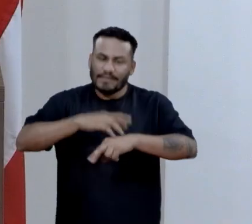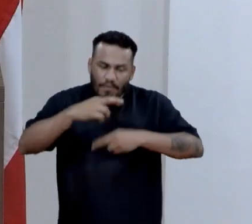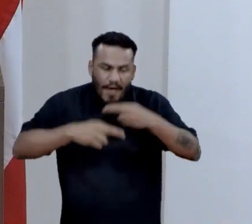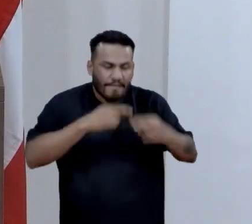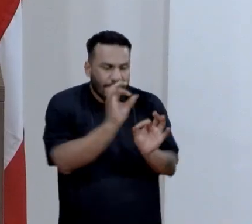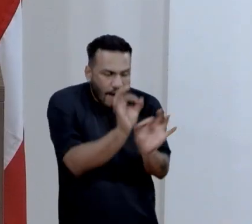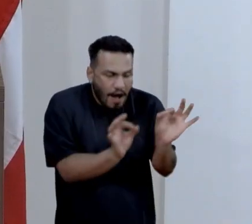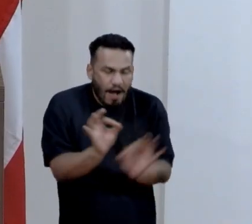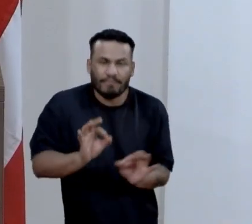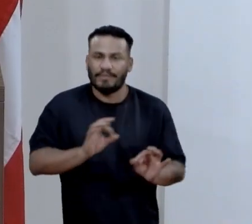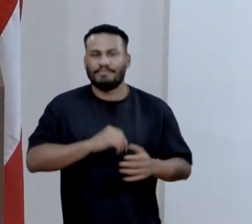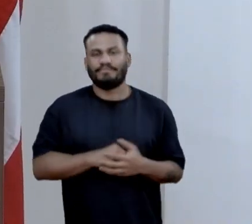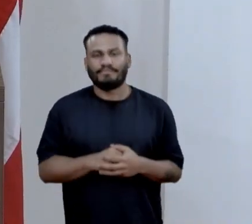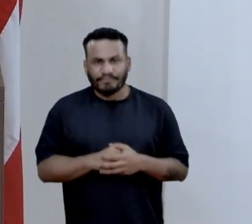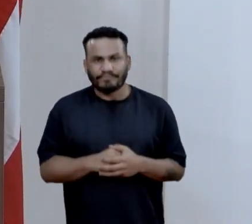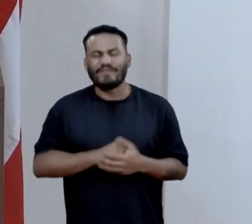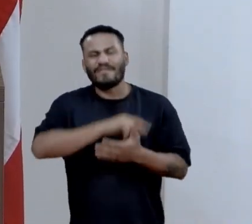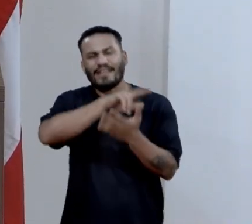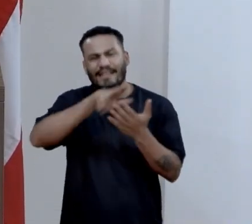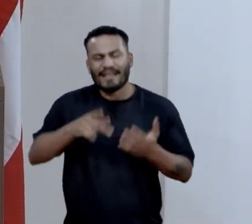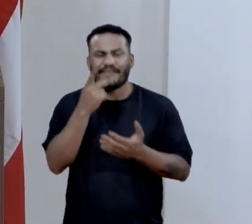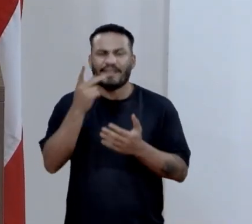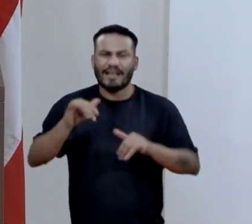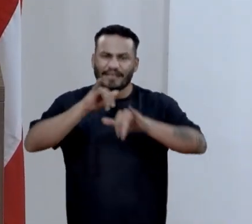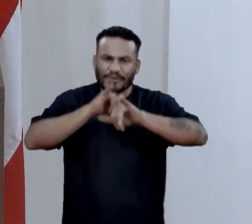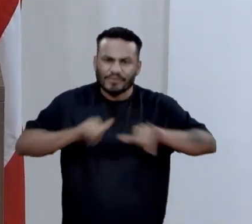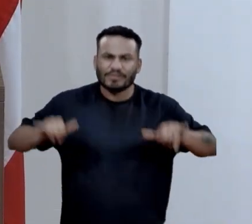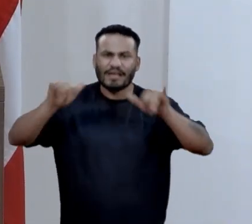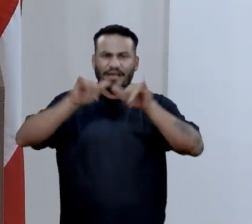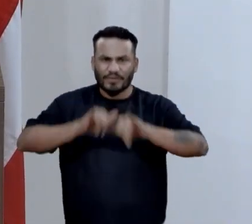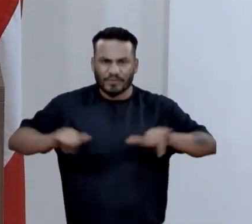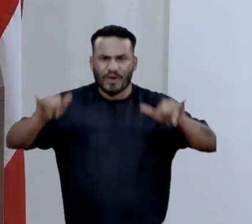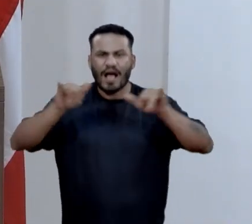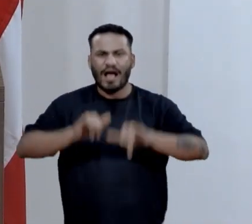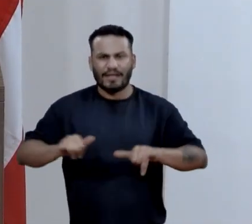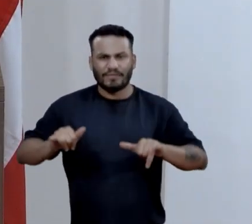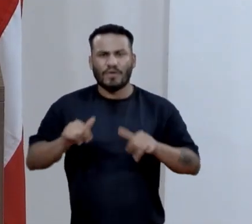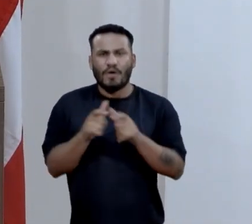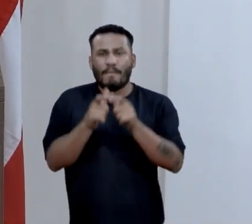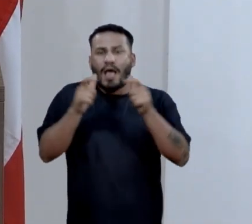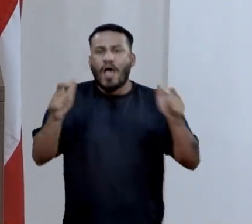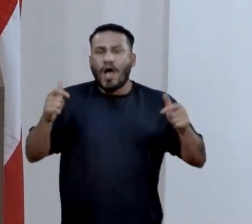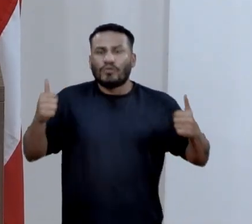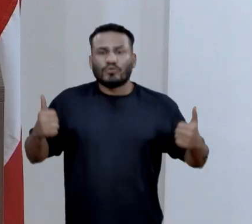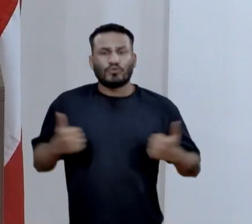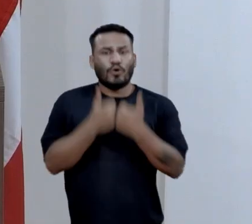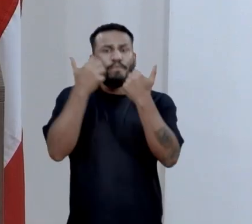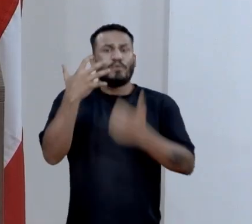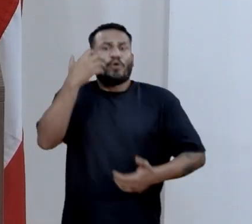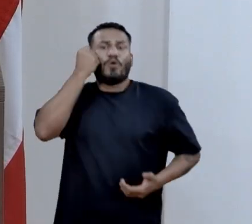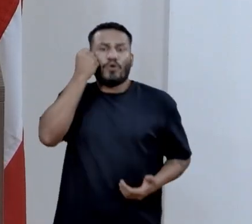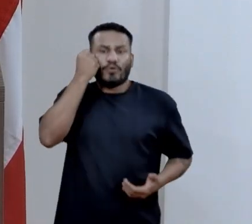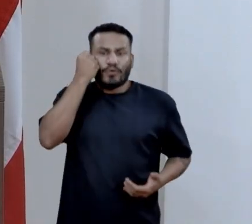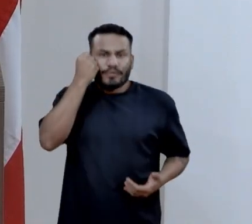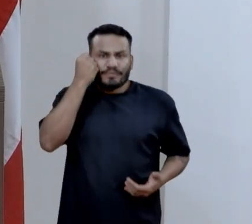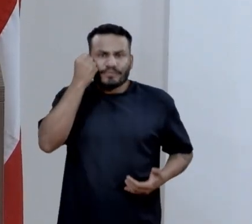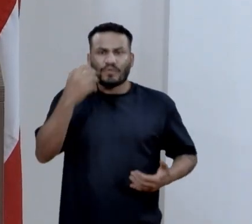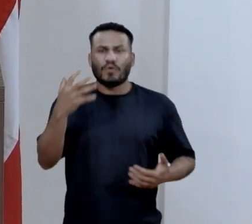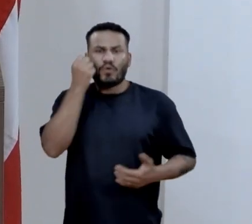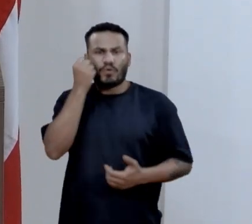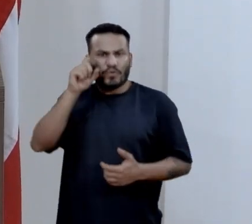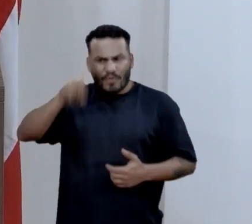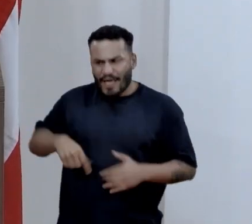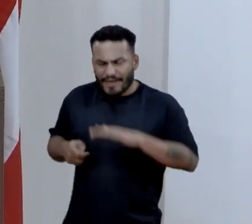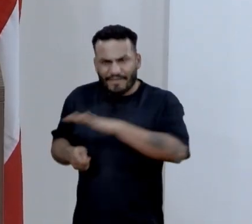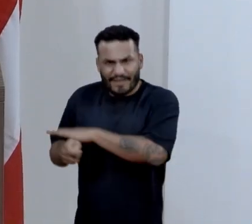não é possível. Foram tantos falados, anunciado que foi o maior, a Oktoberfest com o maior lucro. O lucro da Oktoberfest não é